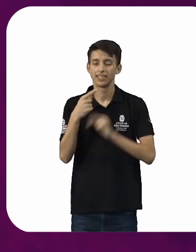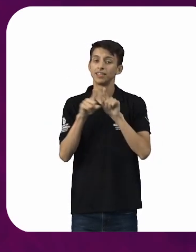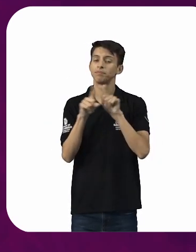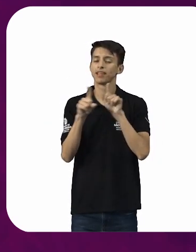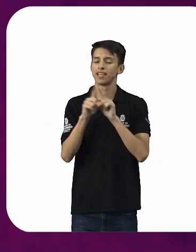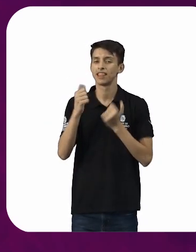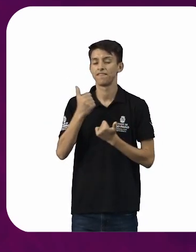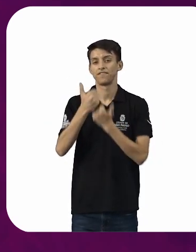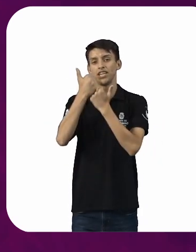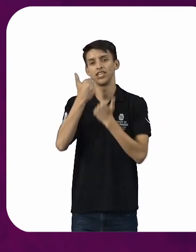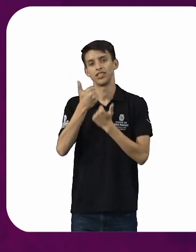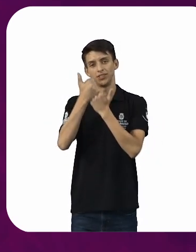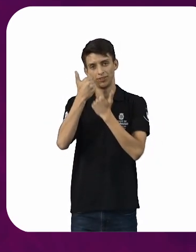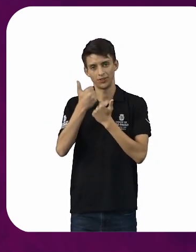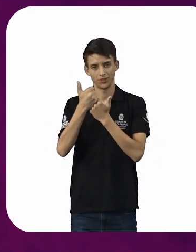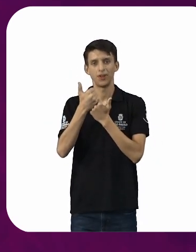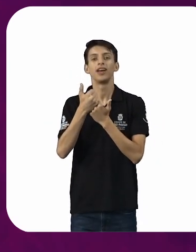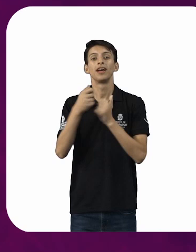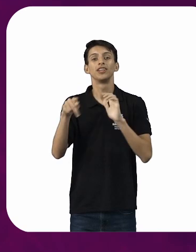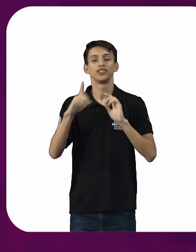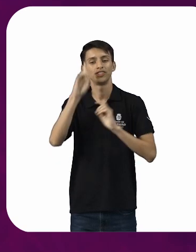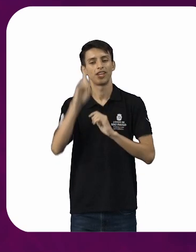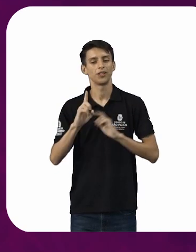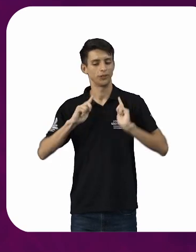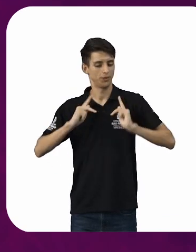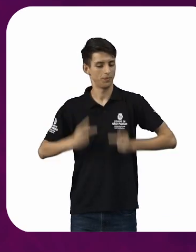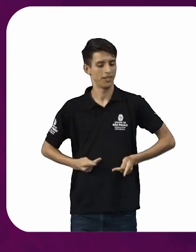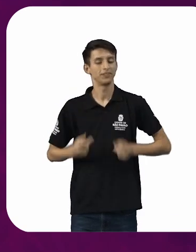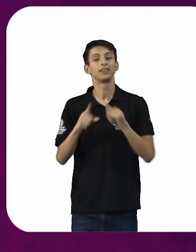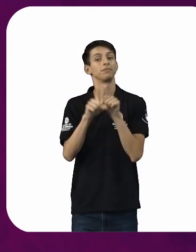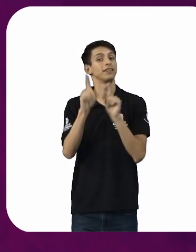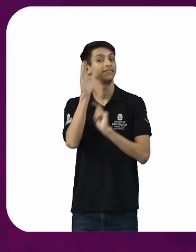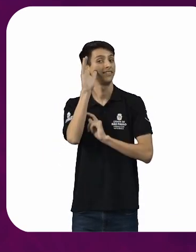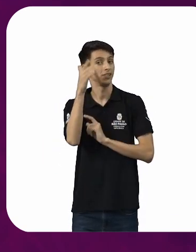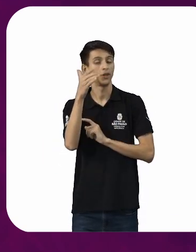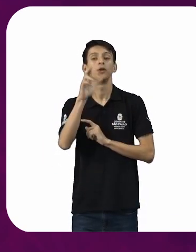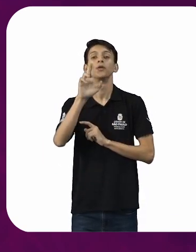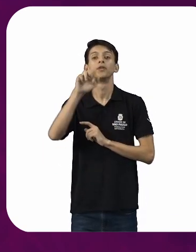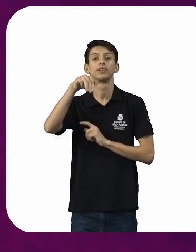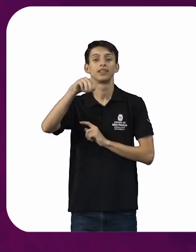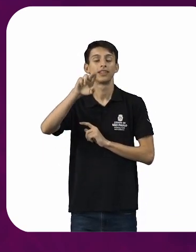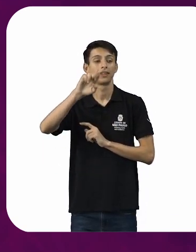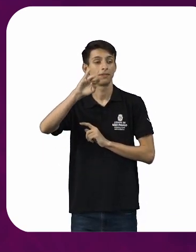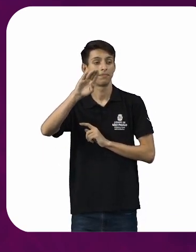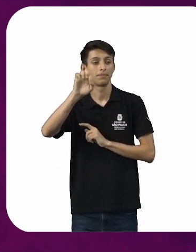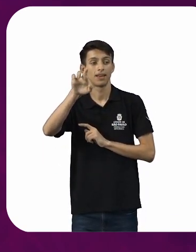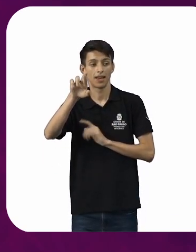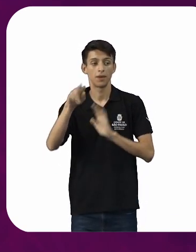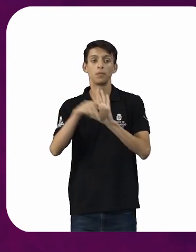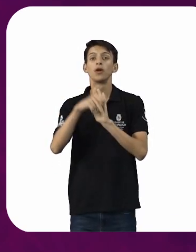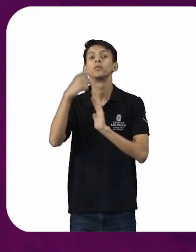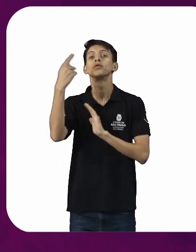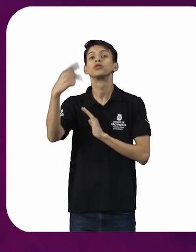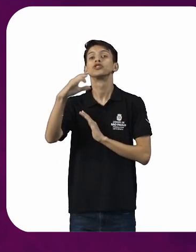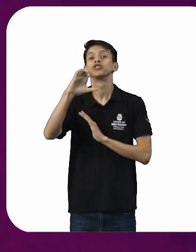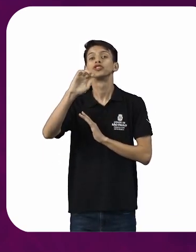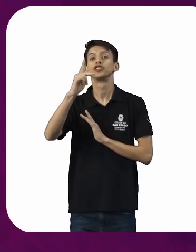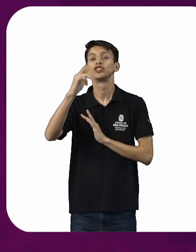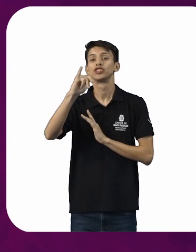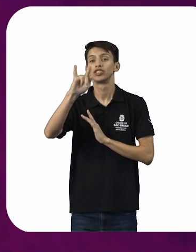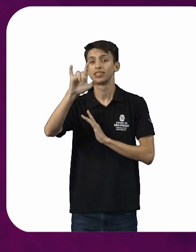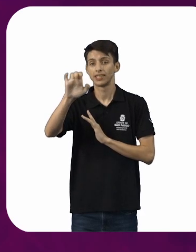humanos, mestranda em métodos de resolução de conflitos pela Uniber, Chile, e especialista em educação das